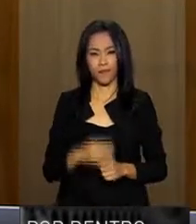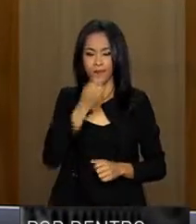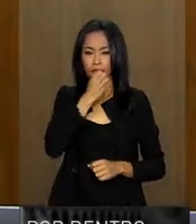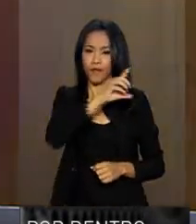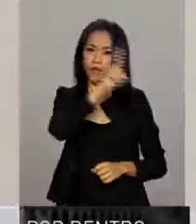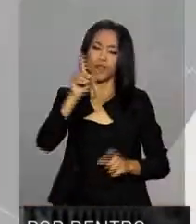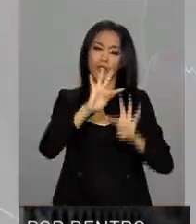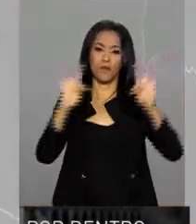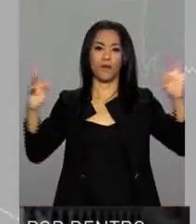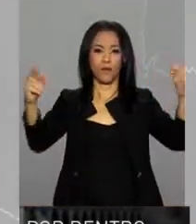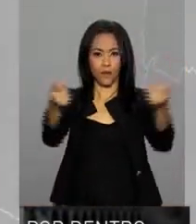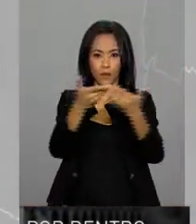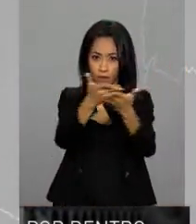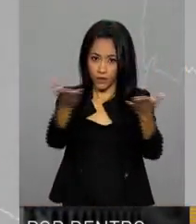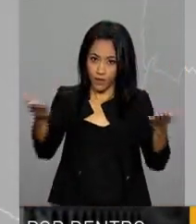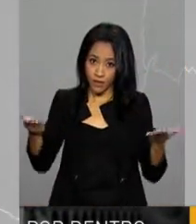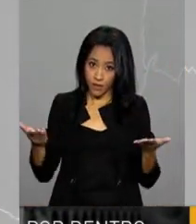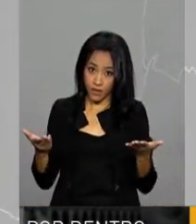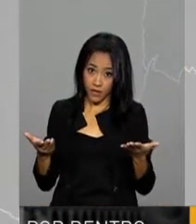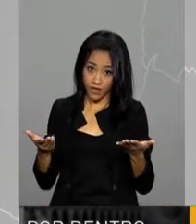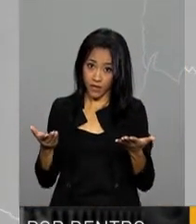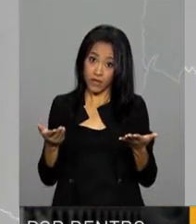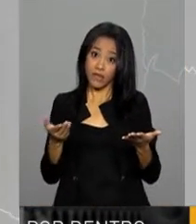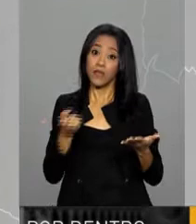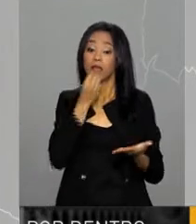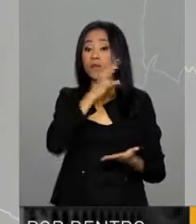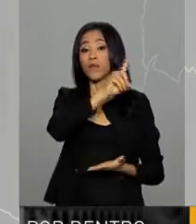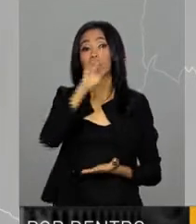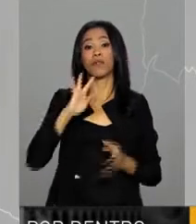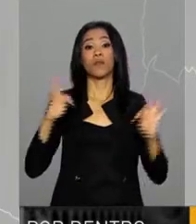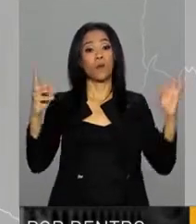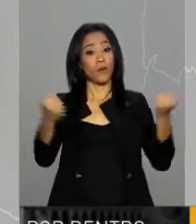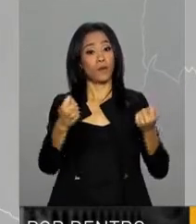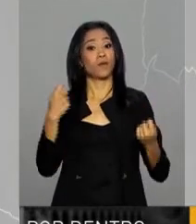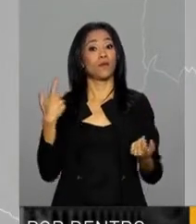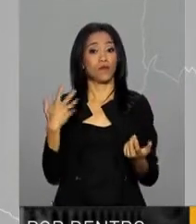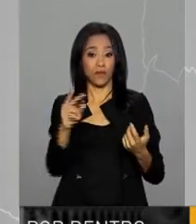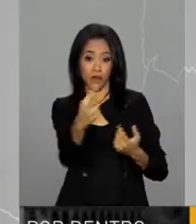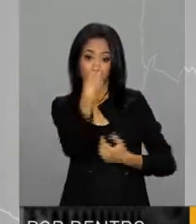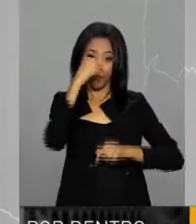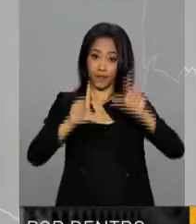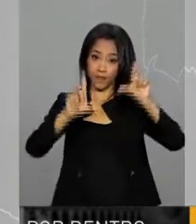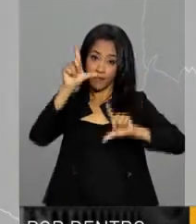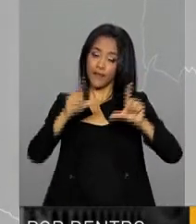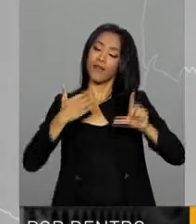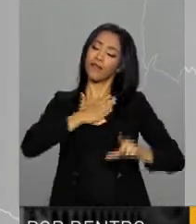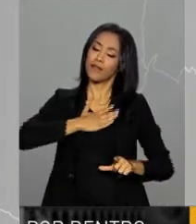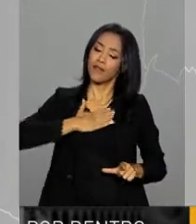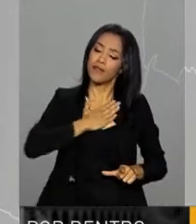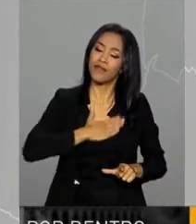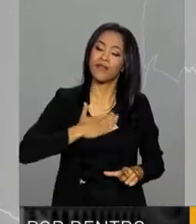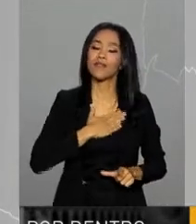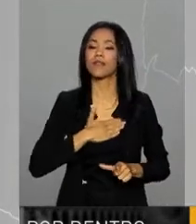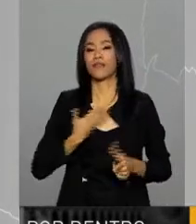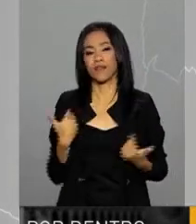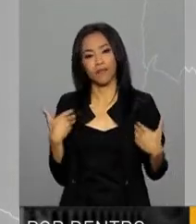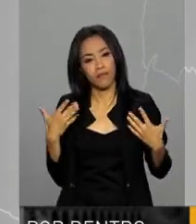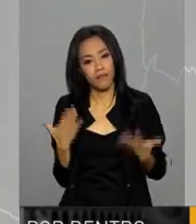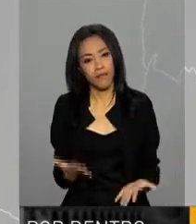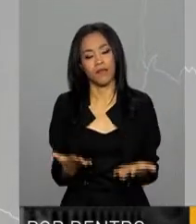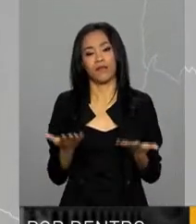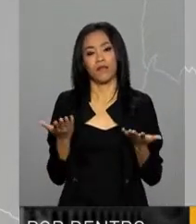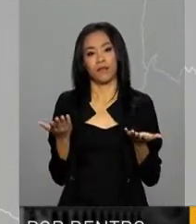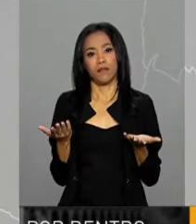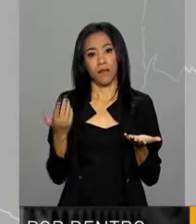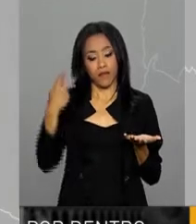onde é todo do programa bom dia ministro também filho é uma satisfação poder participar do direto aqui